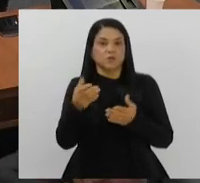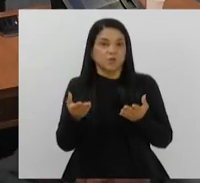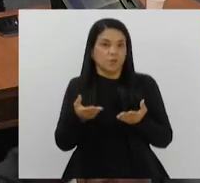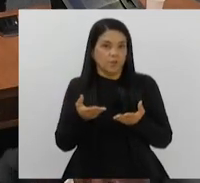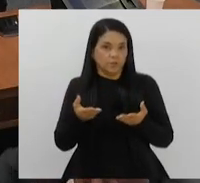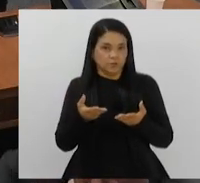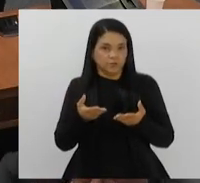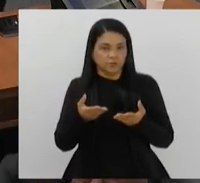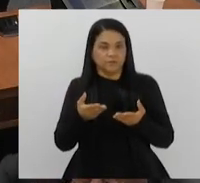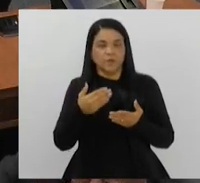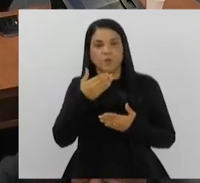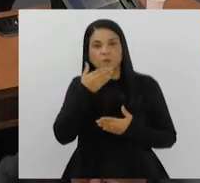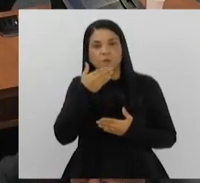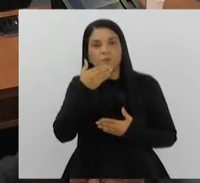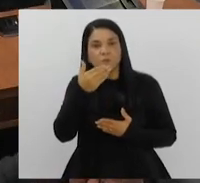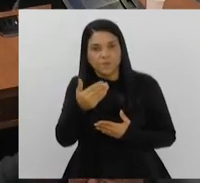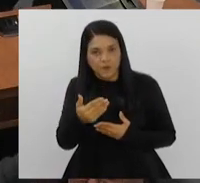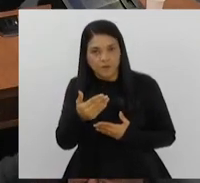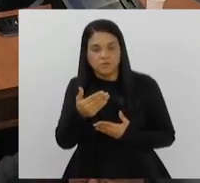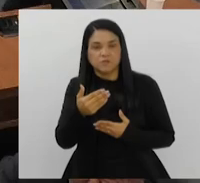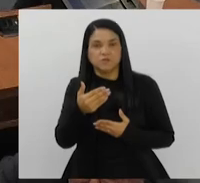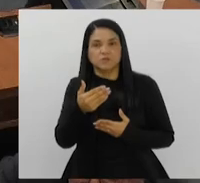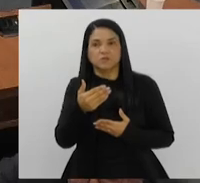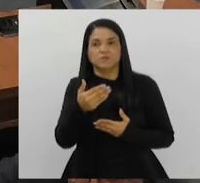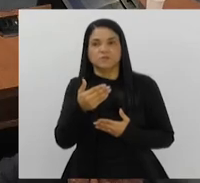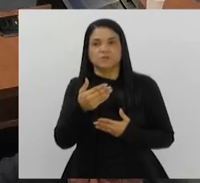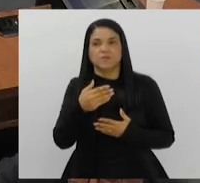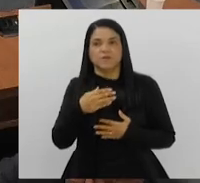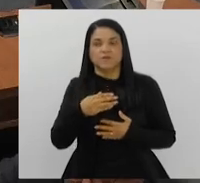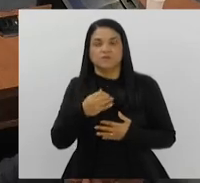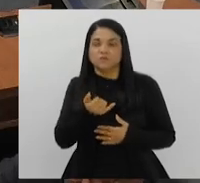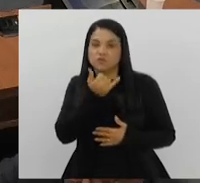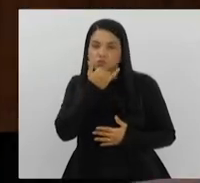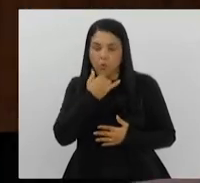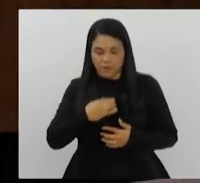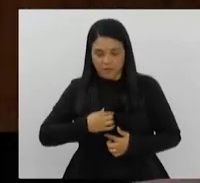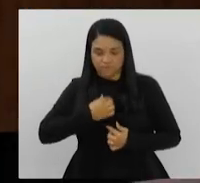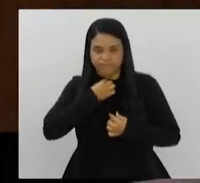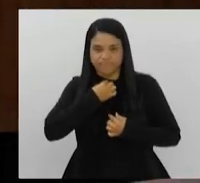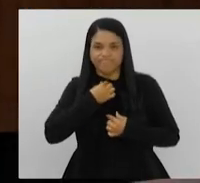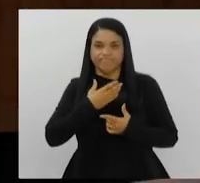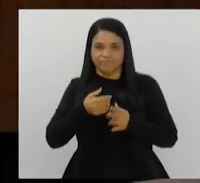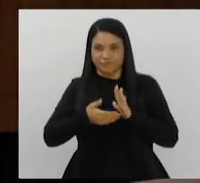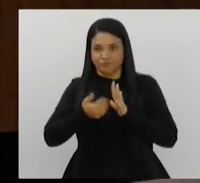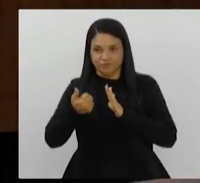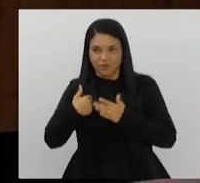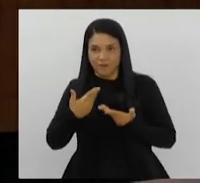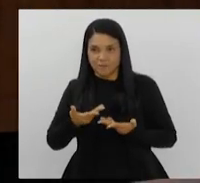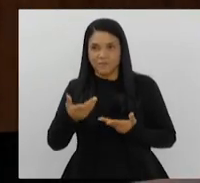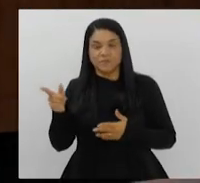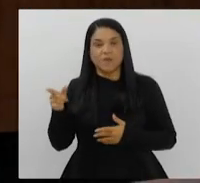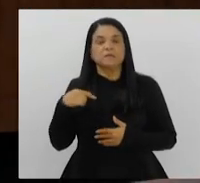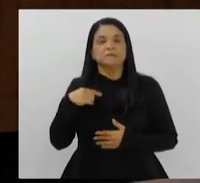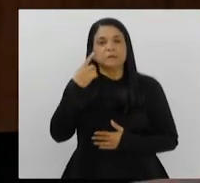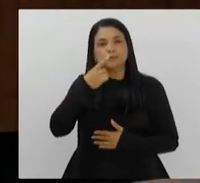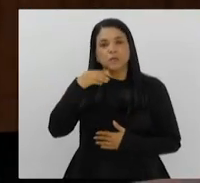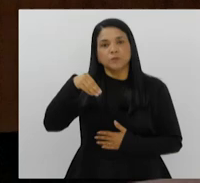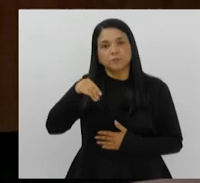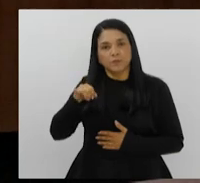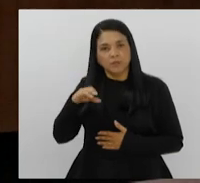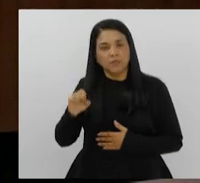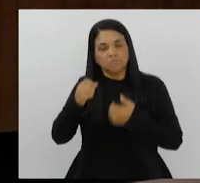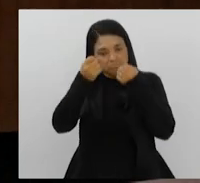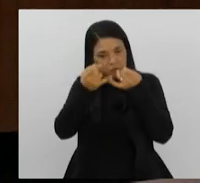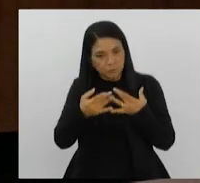inclusive, escusas a Vossa Excelência pela ausência da gravata. Mas o deputado Carlos Mink falou muito bem, o deputado Luiz